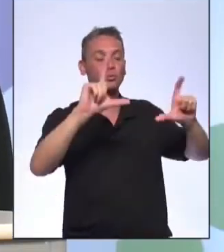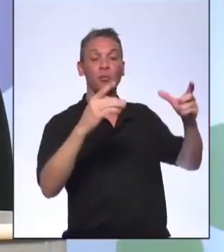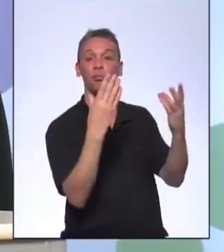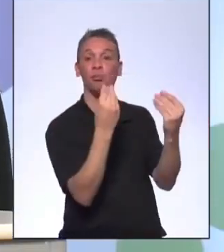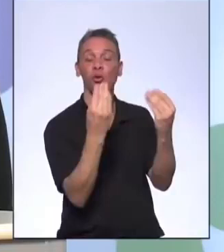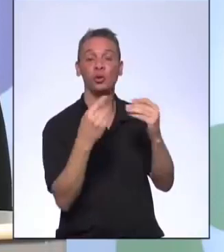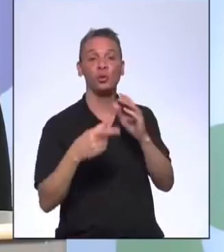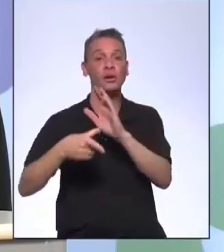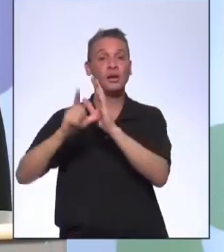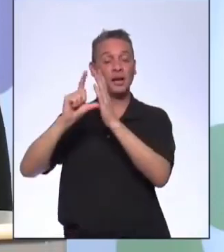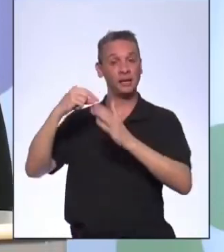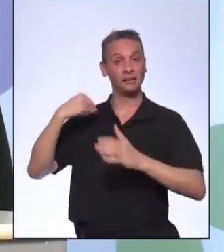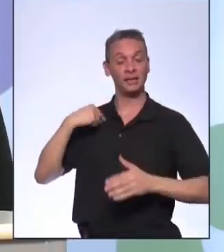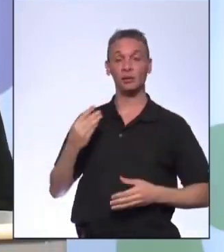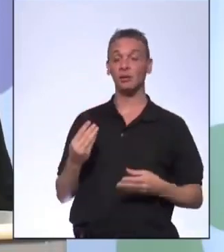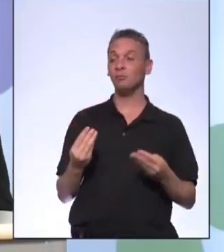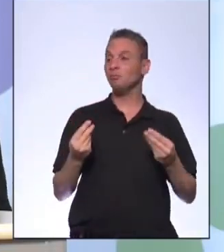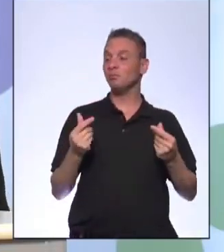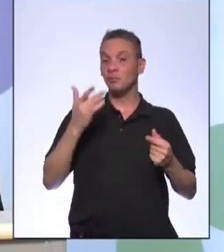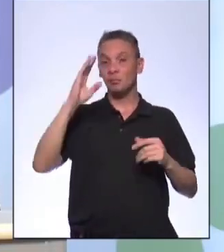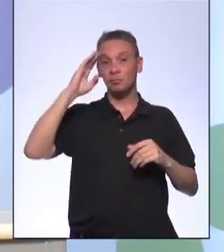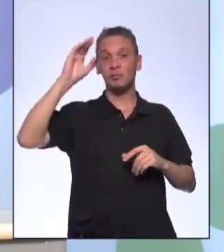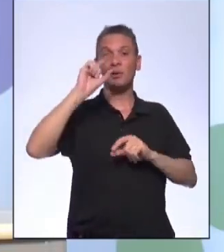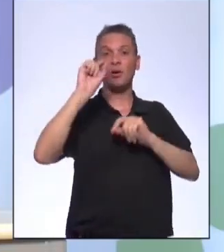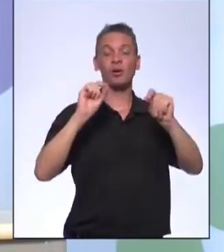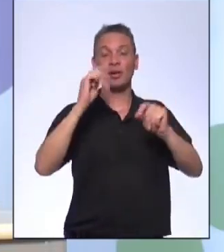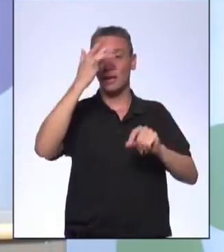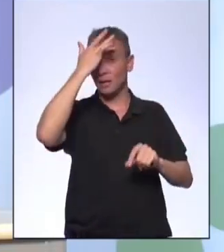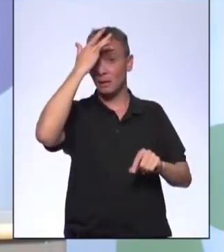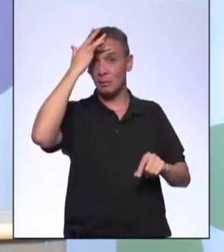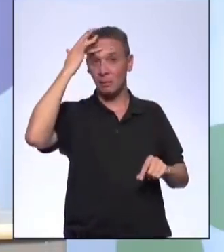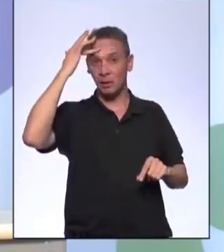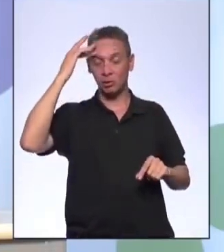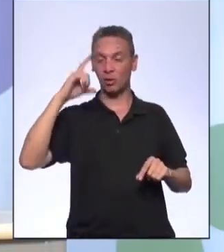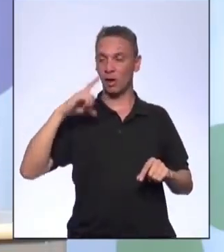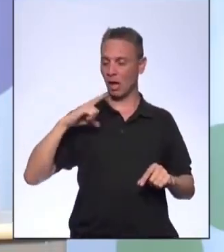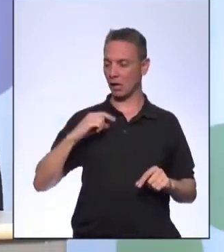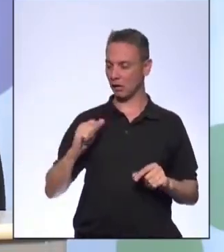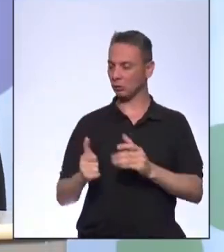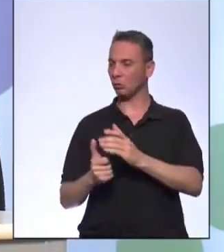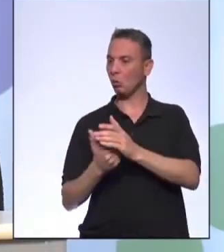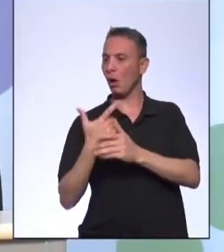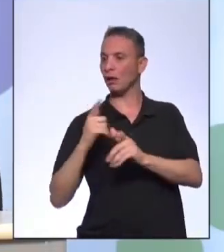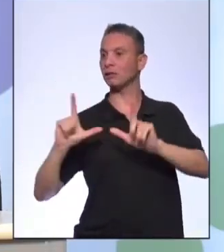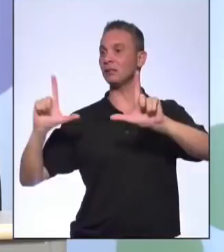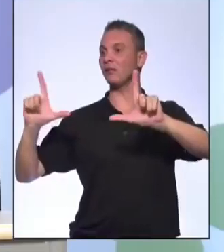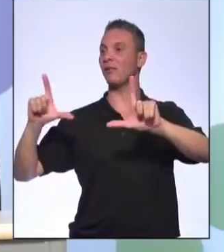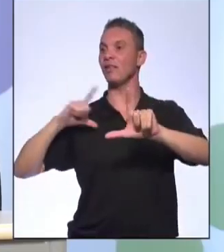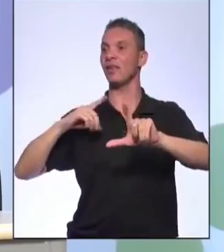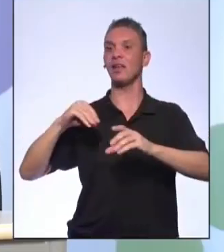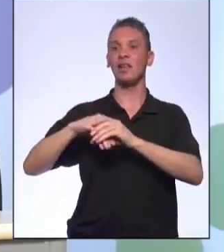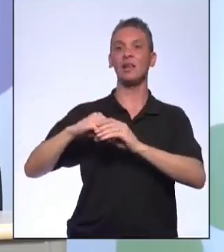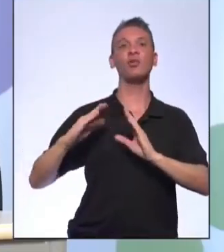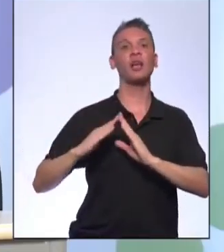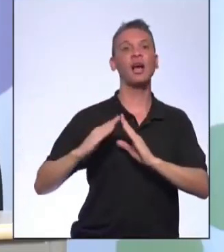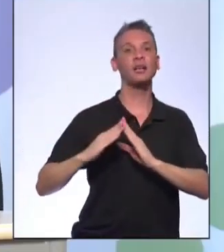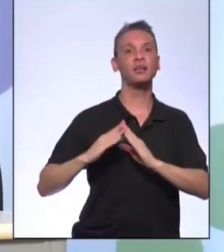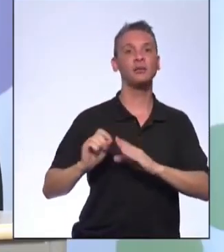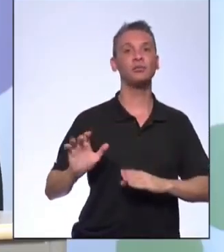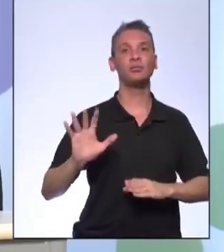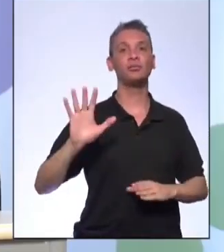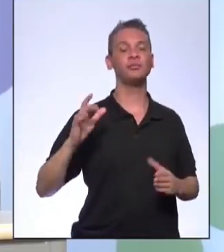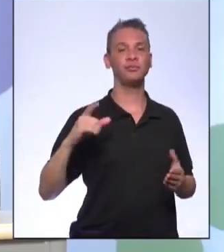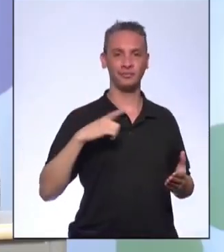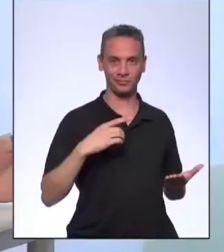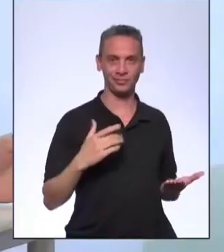riqueza das pessoas era medido através pela quantidade de aparelhos de TV que as pessoas tinham dentro de casa. Às